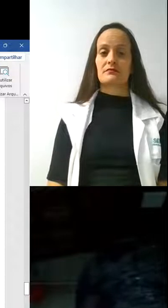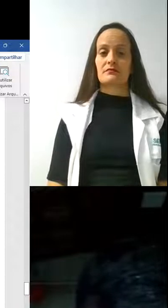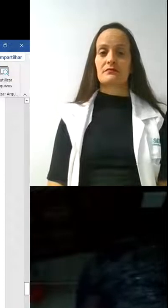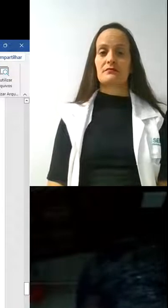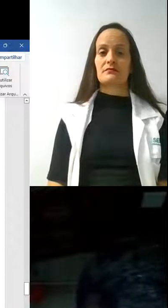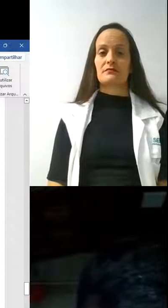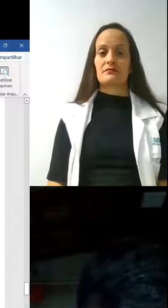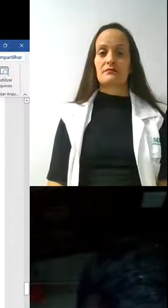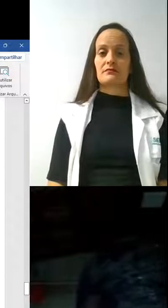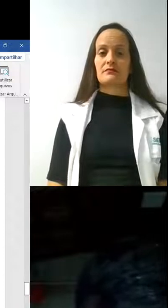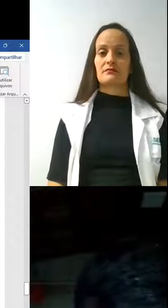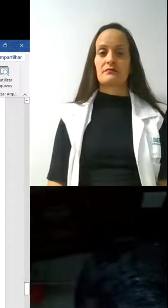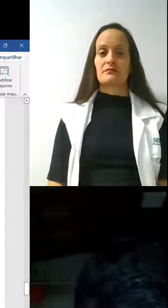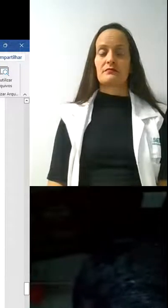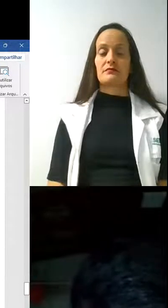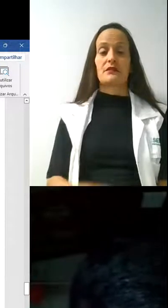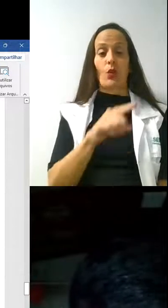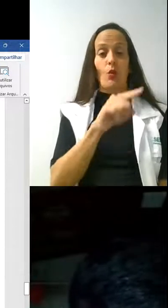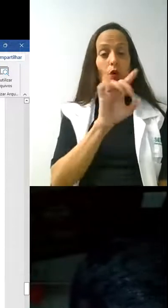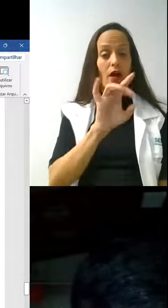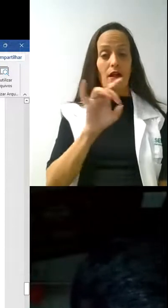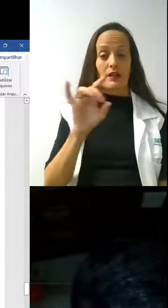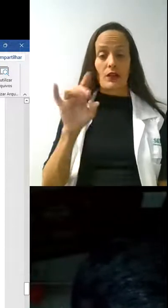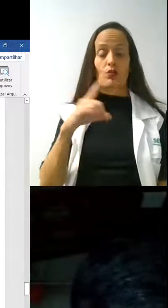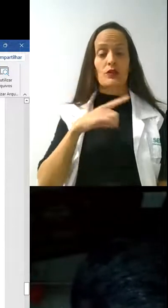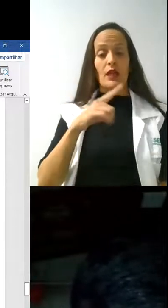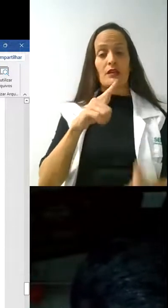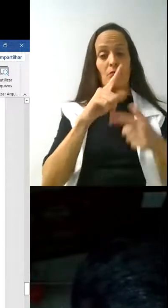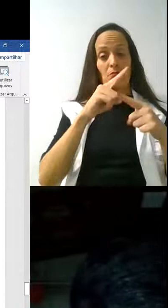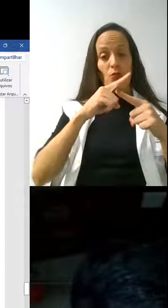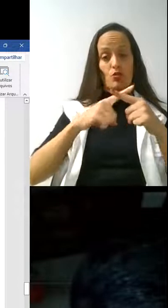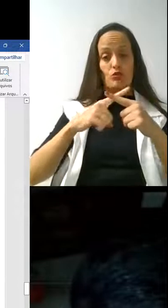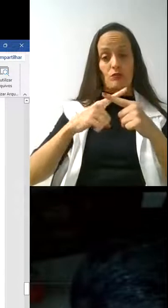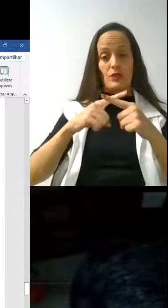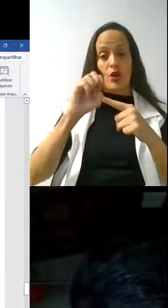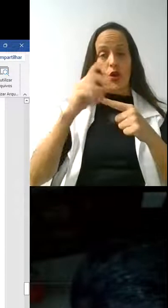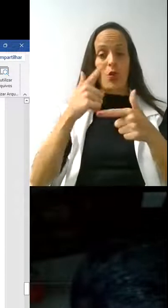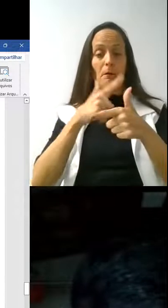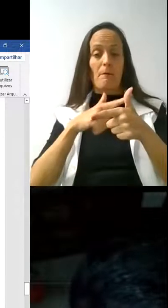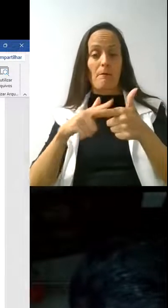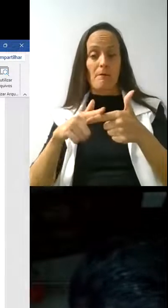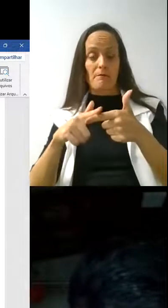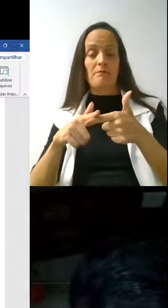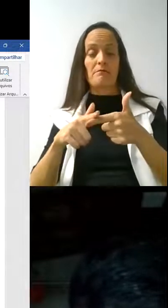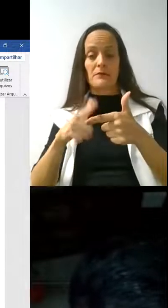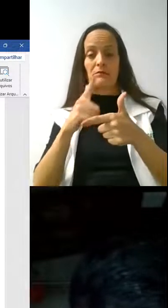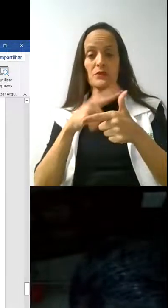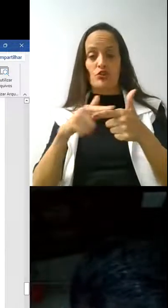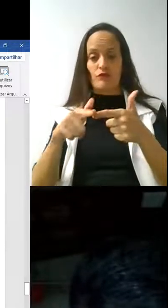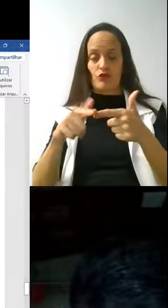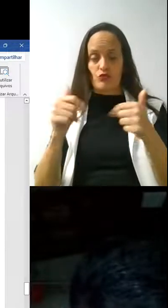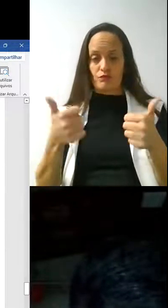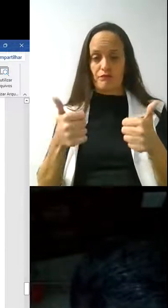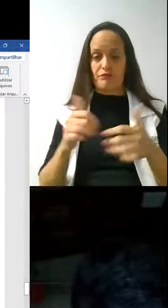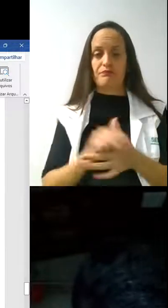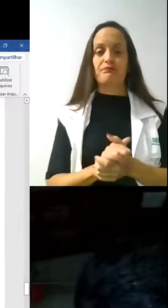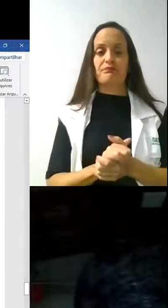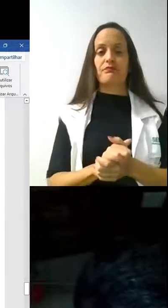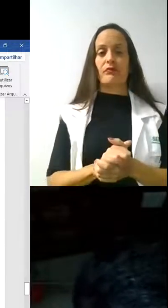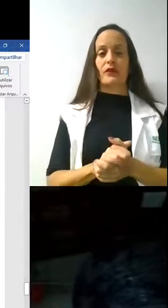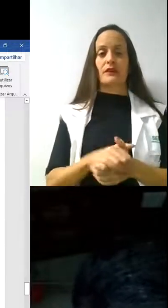centímetro, multiplico por 100. Esse valor para quilômetro, eu divido por 1000. Beleza? Então, aqui tem uma